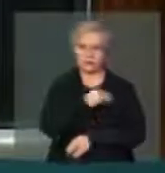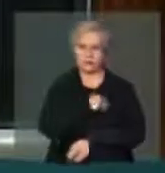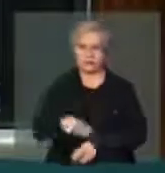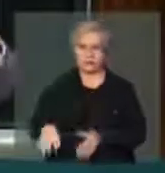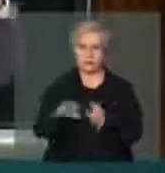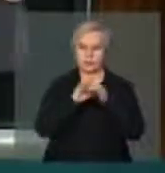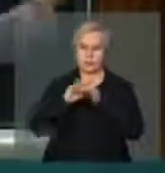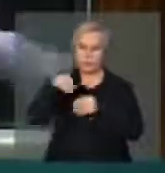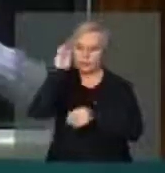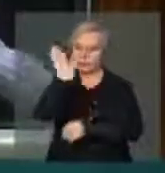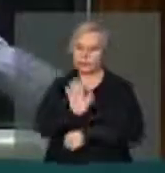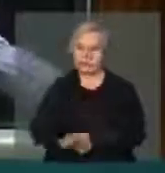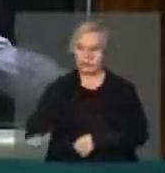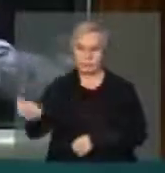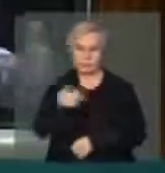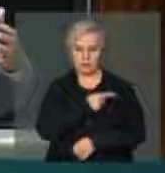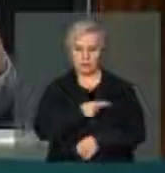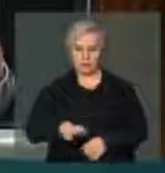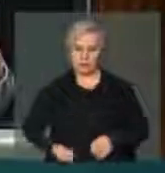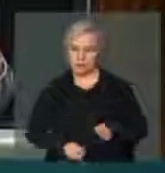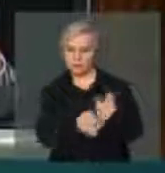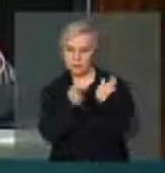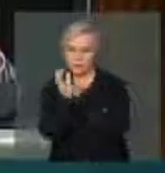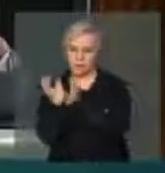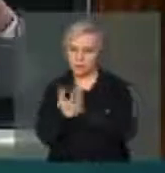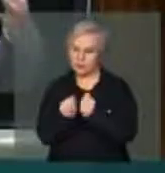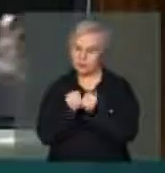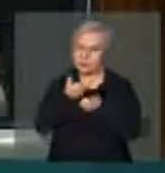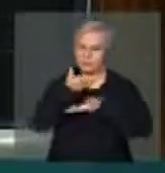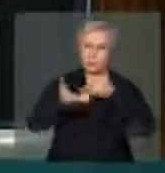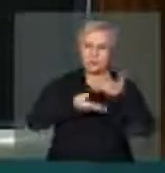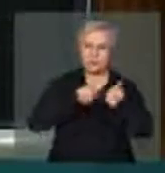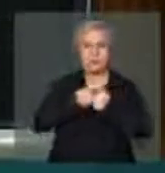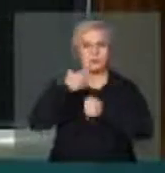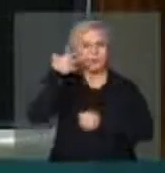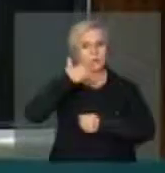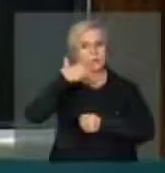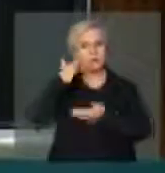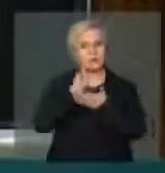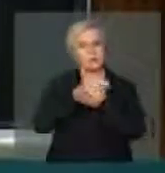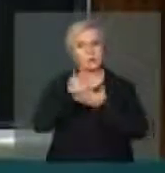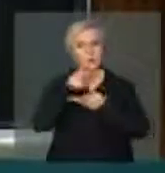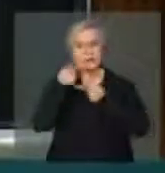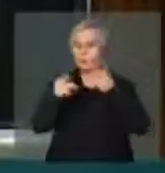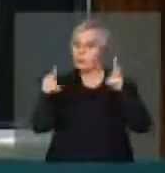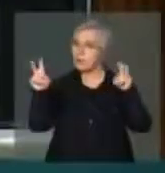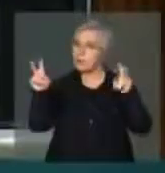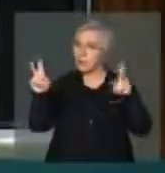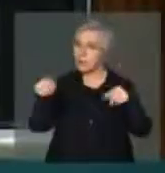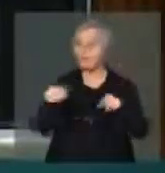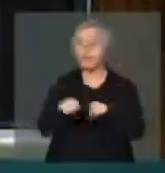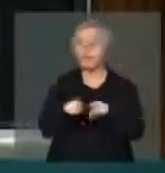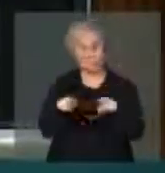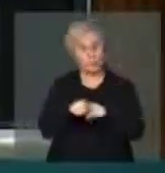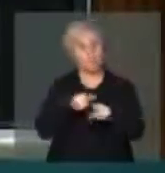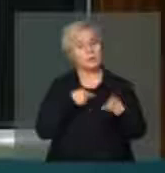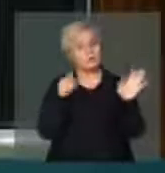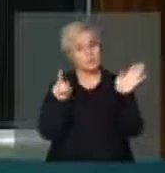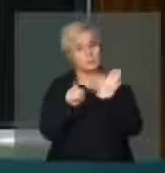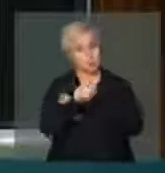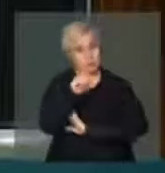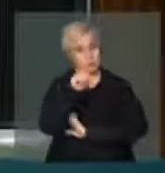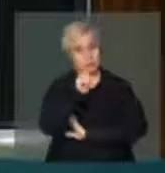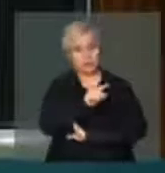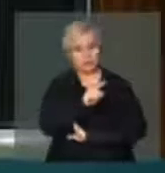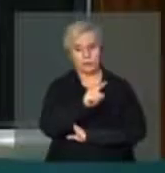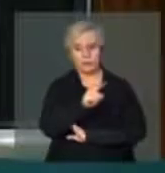Nacional, presidentes de determinados órgãos para tratar de assuntos, e eu até levantei essa questão lá